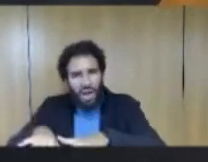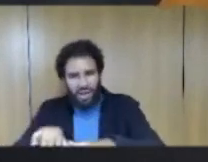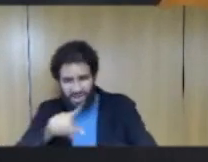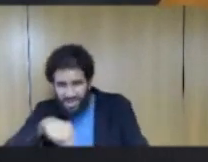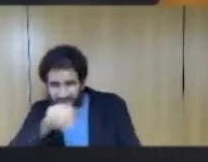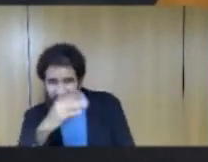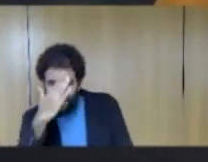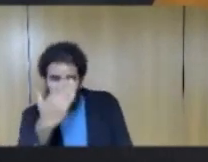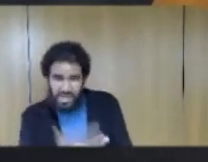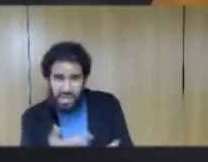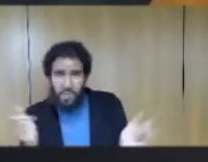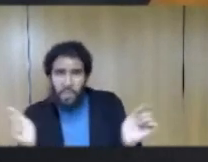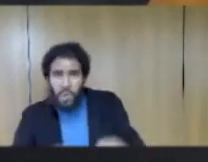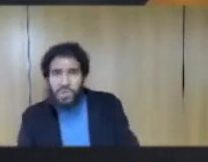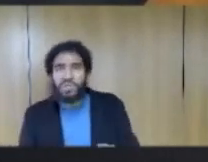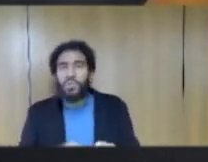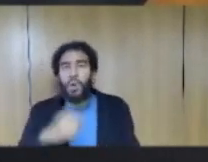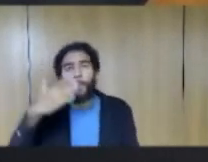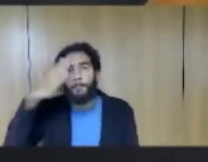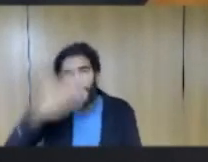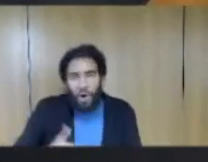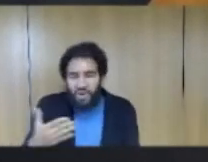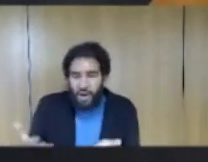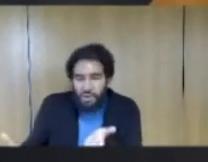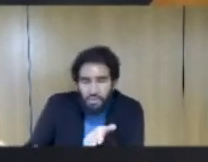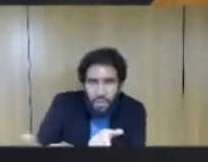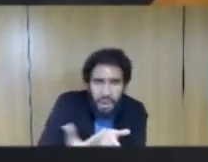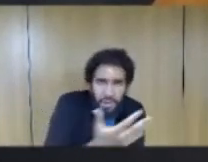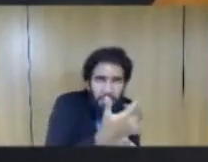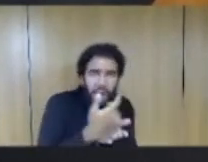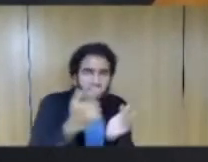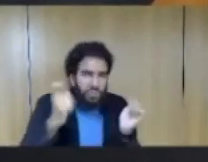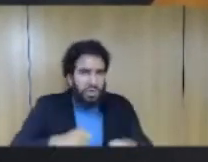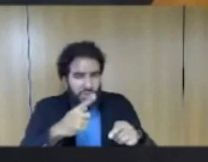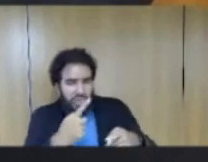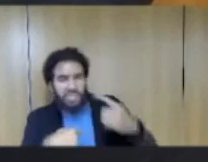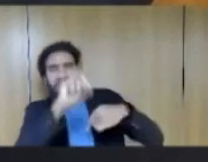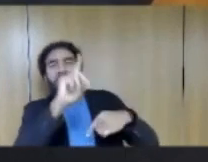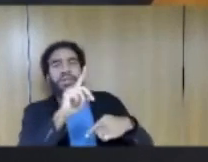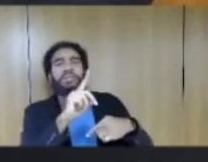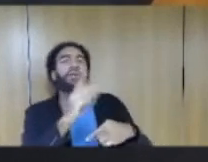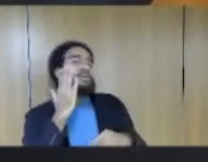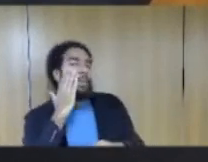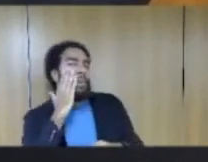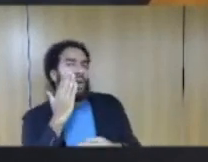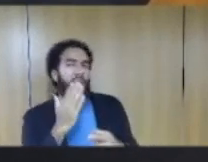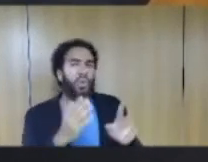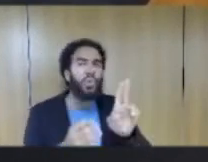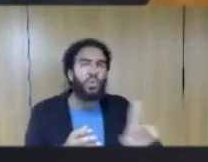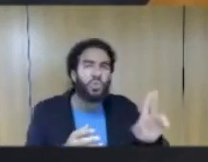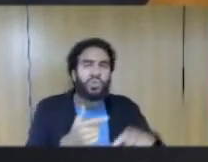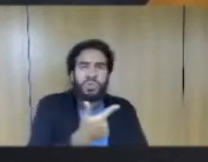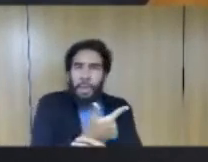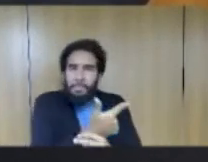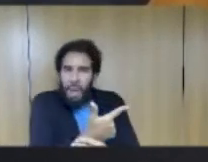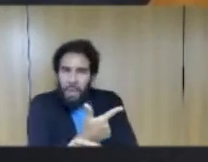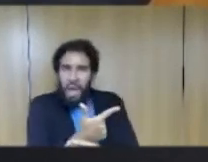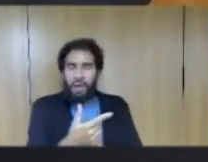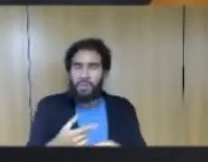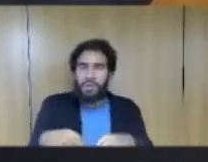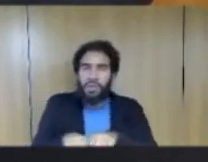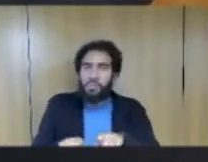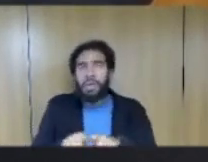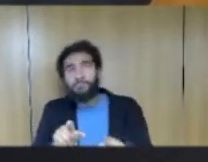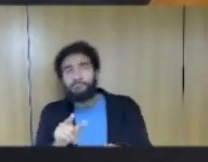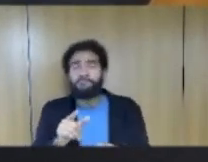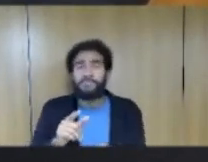possível coletar algum tipo de prova ou material que dê para avançar sobre essa questão do uso das Armas enfim e de Talvez